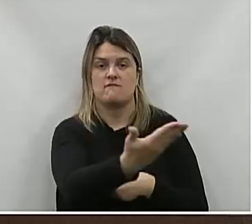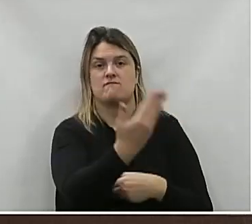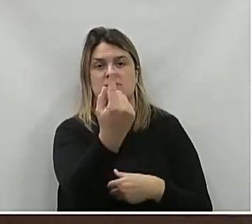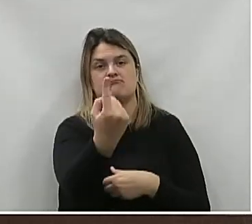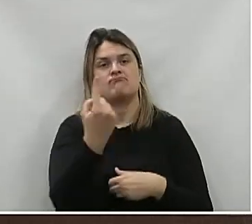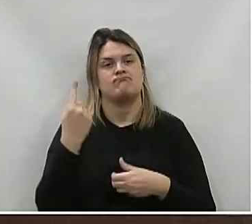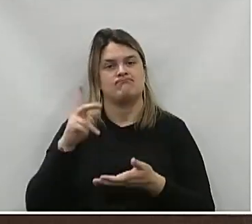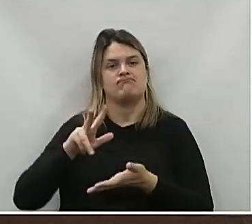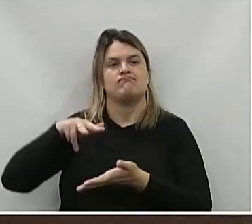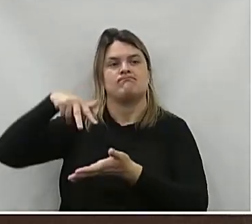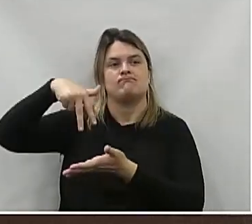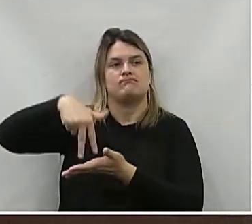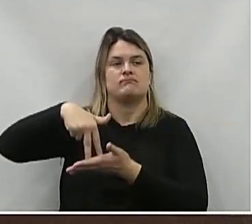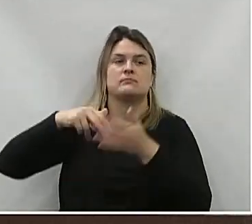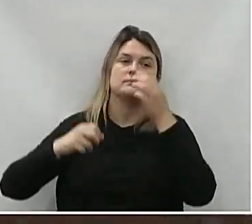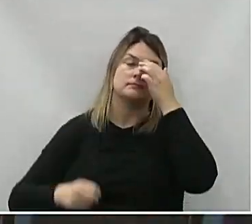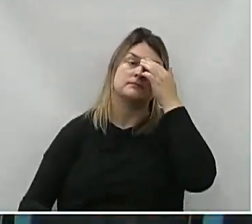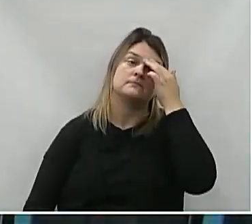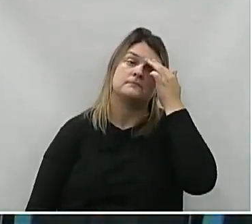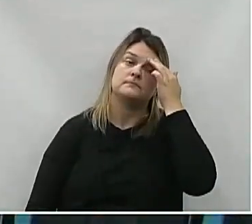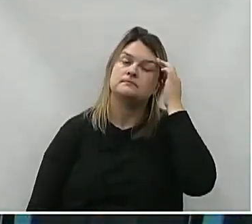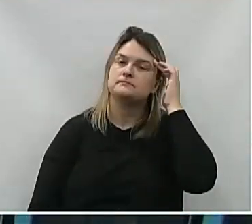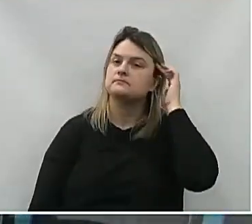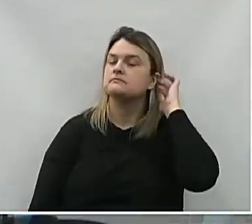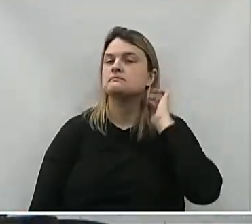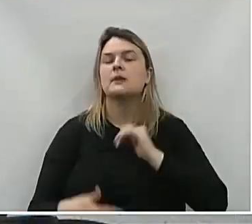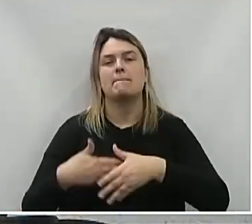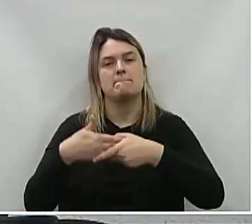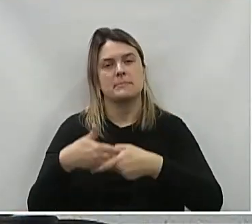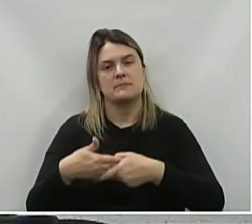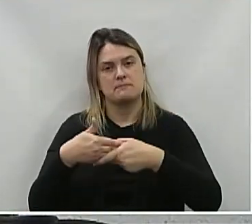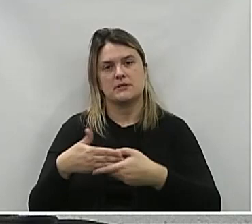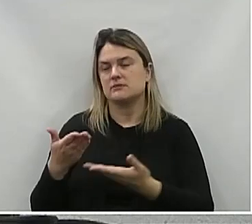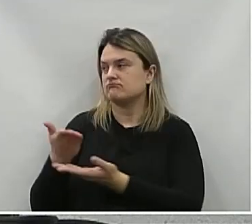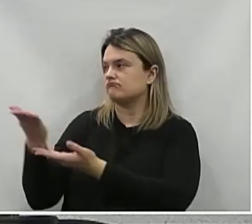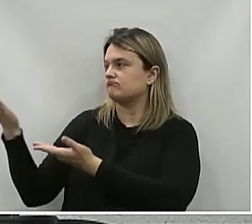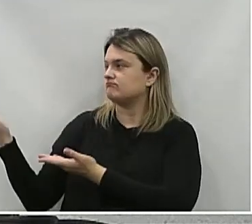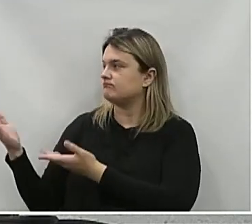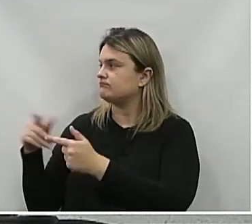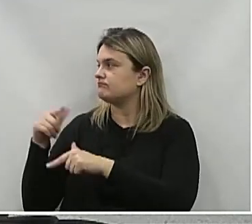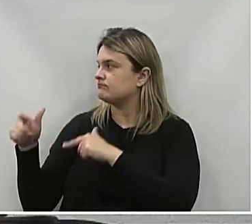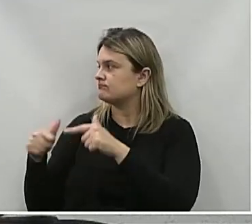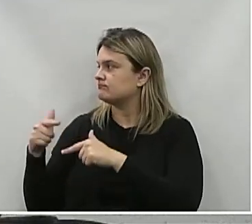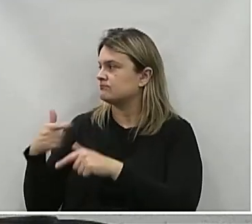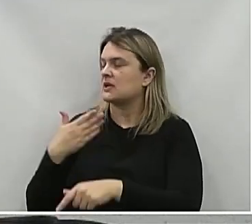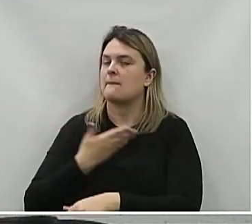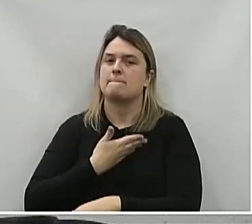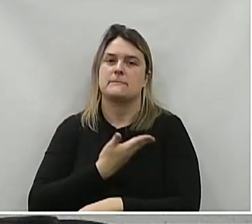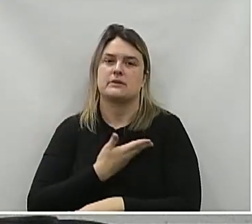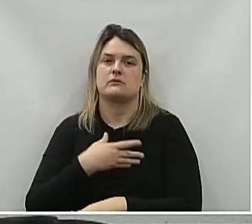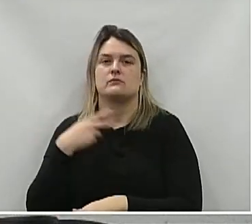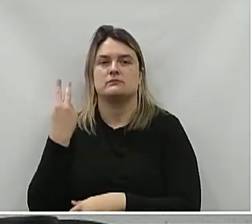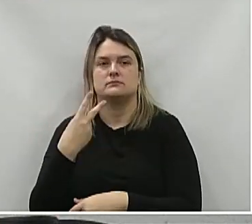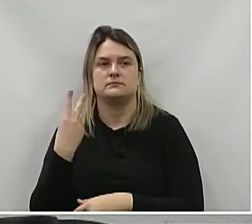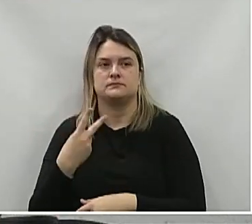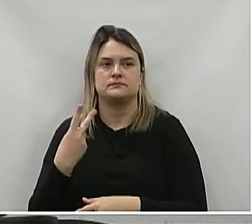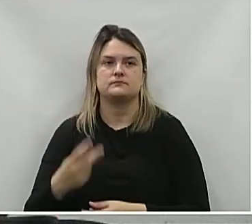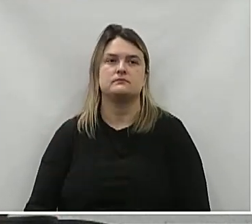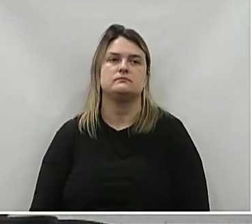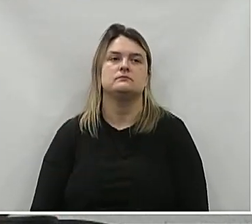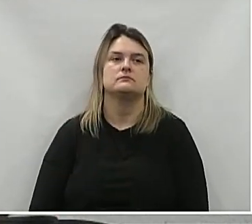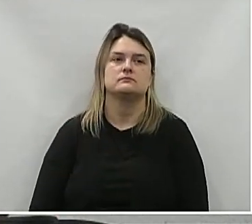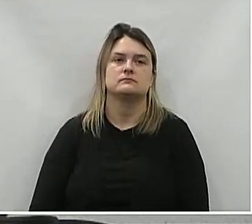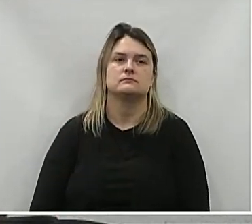contar aí com os vereadores. Parabenizo pelo trabalho dos amigos e vereadores, né?